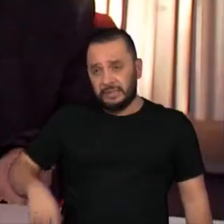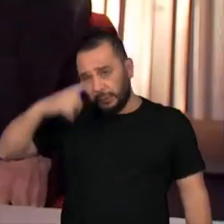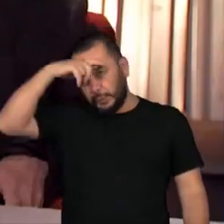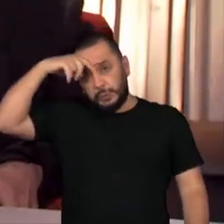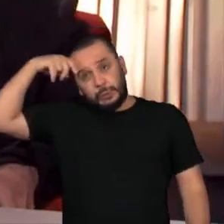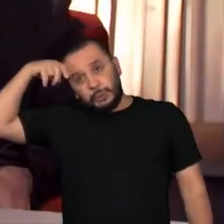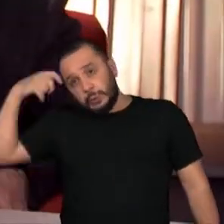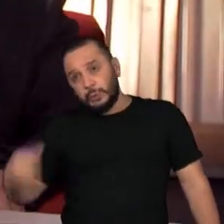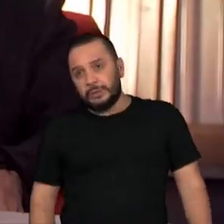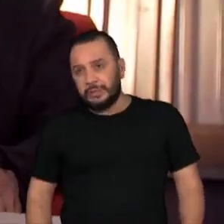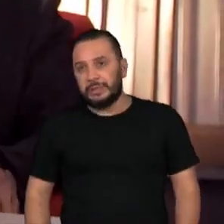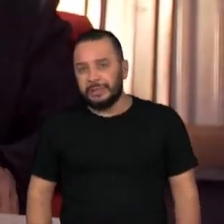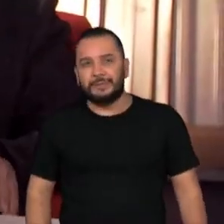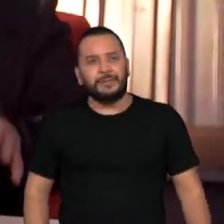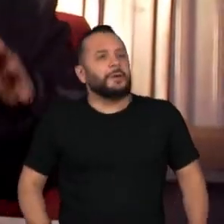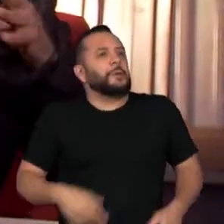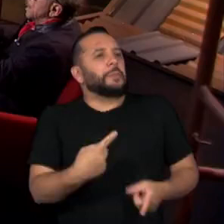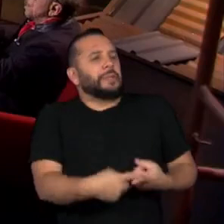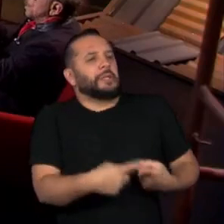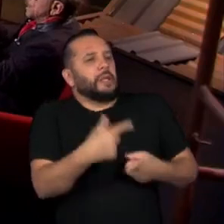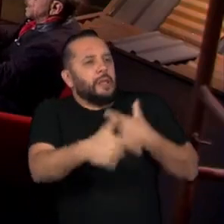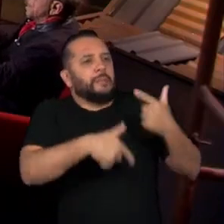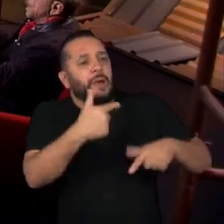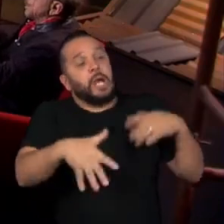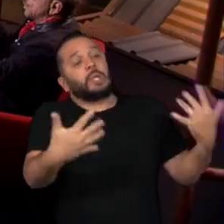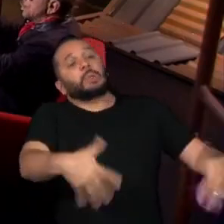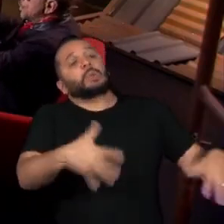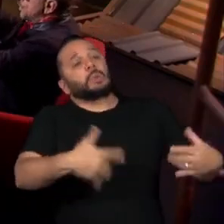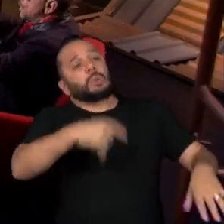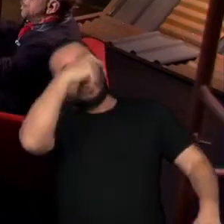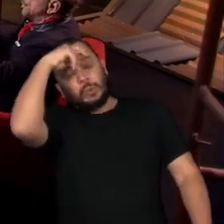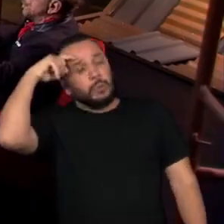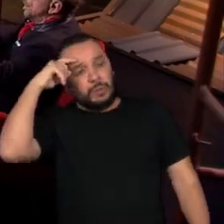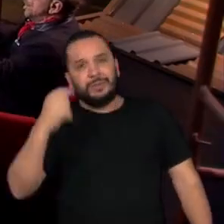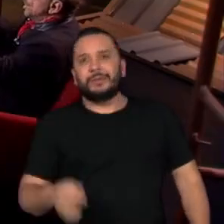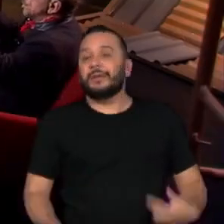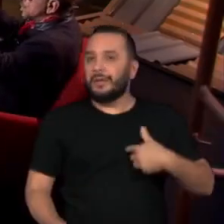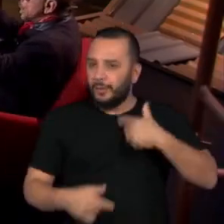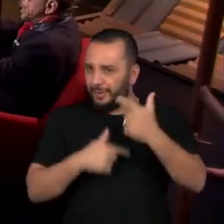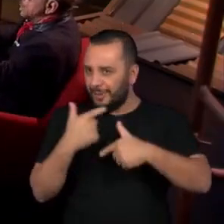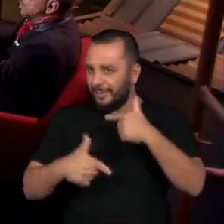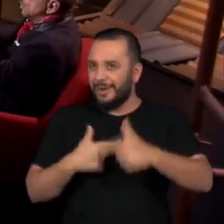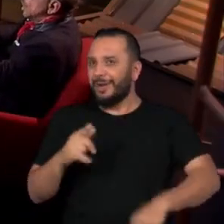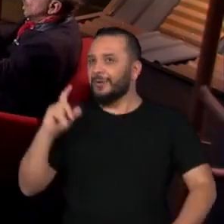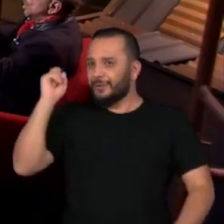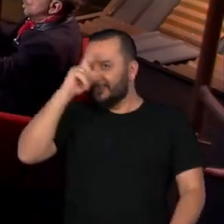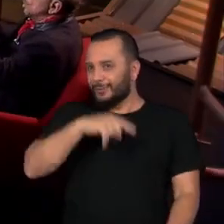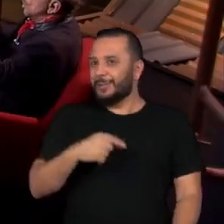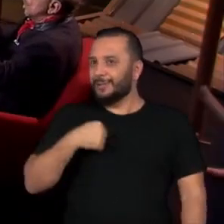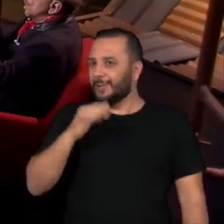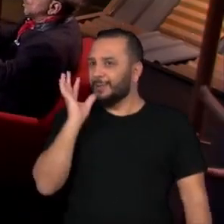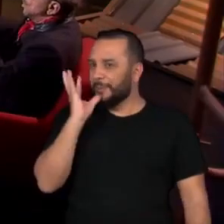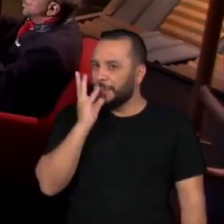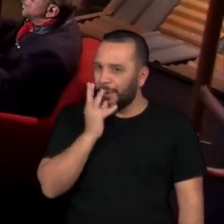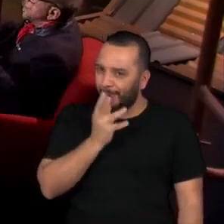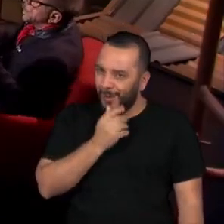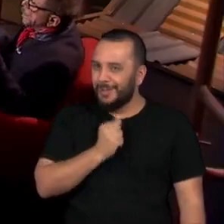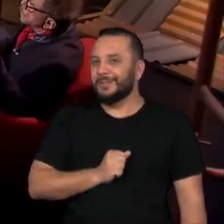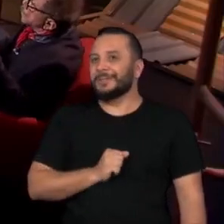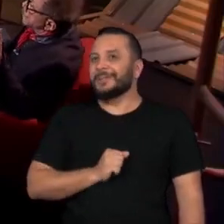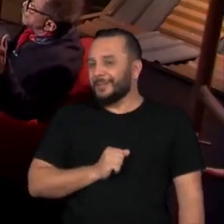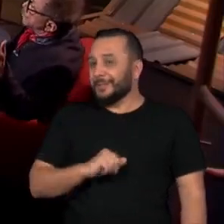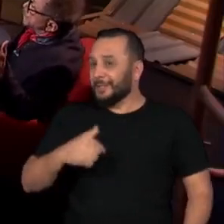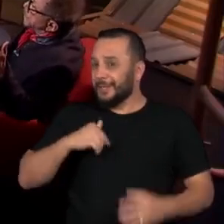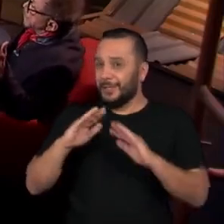porque eu não por que que foi de lascar eu para trabalhar sou difícil sou lento como